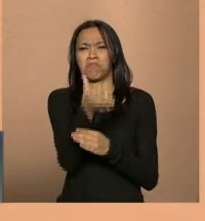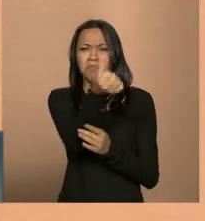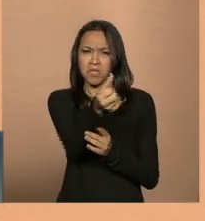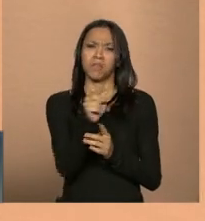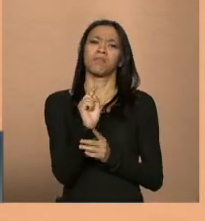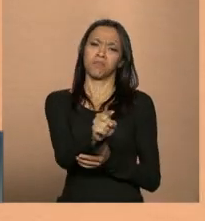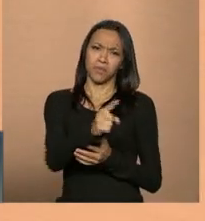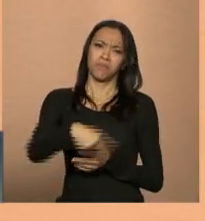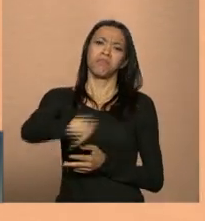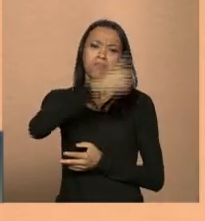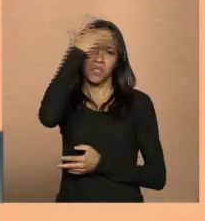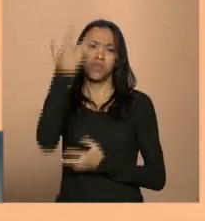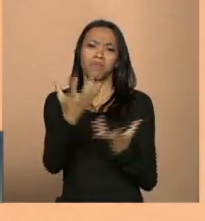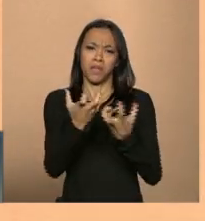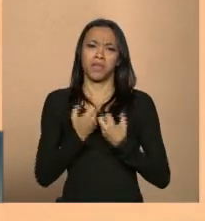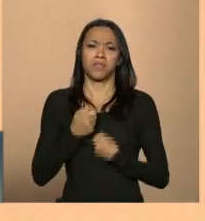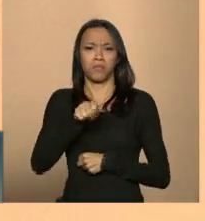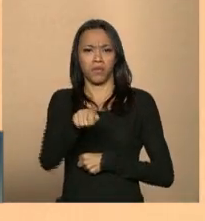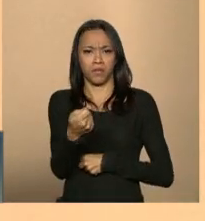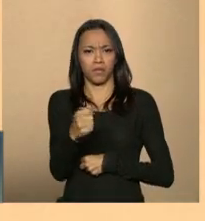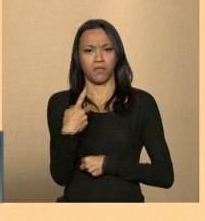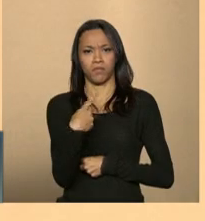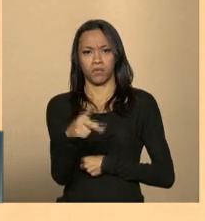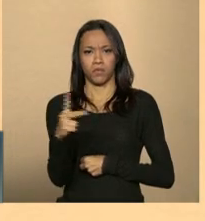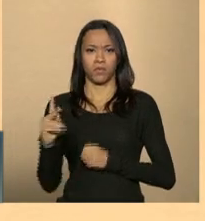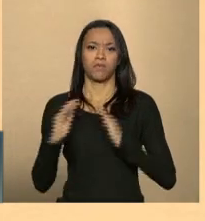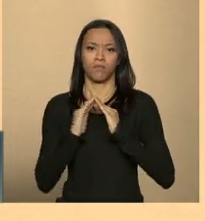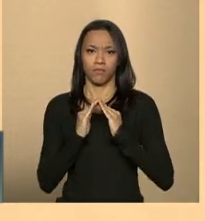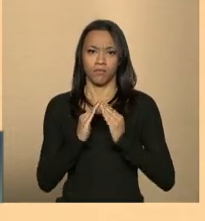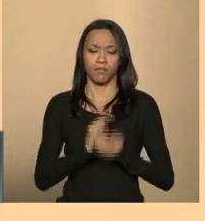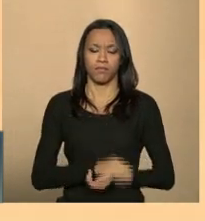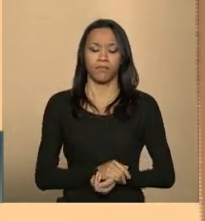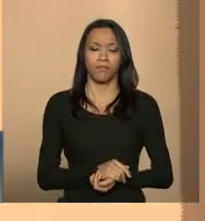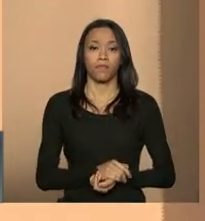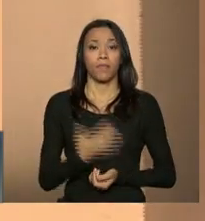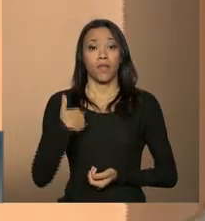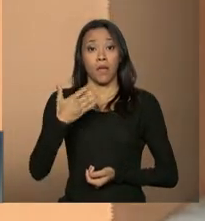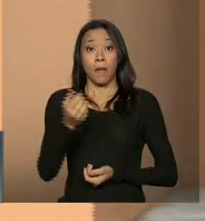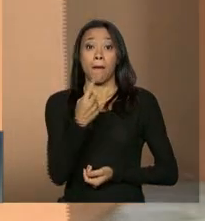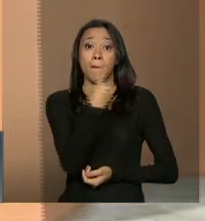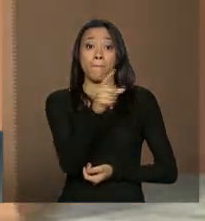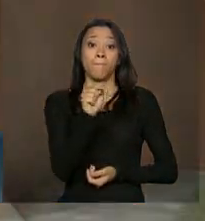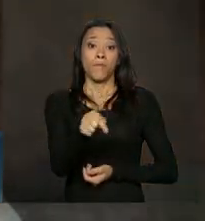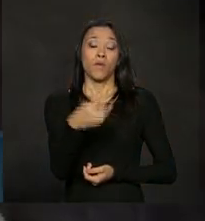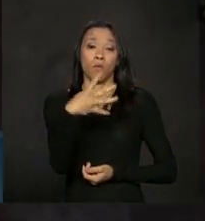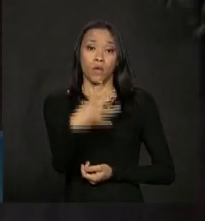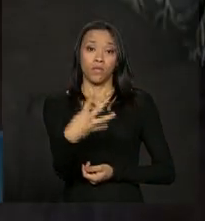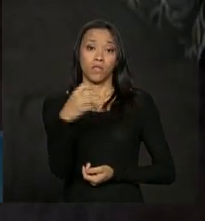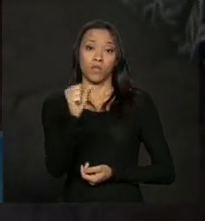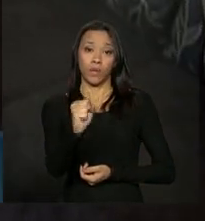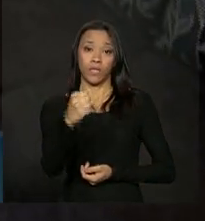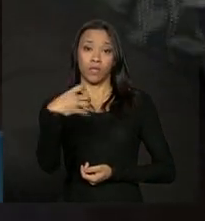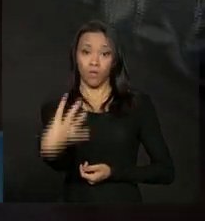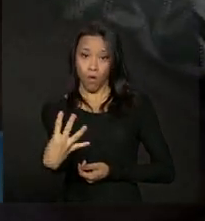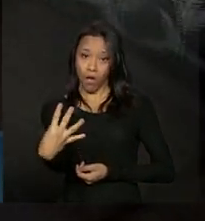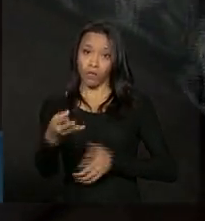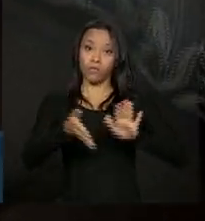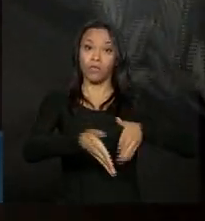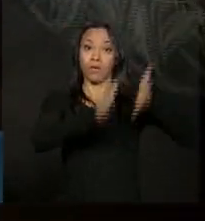pessoas serão beneficiadas com a entrega dessas unidades habitacionais são 1484